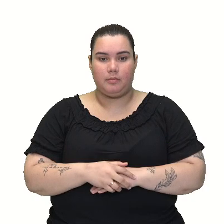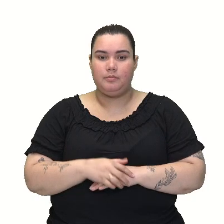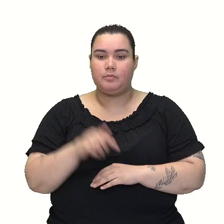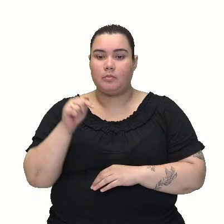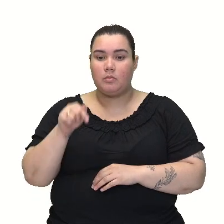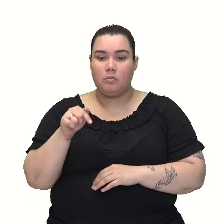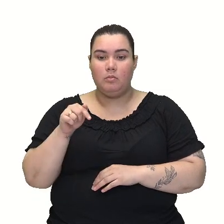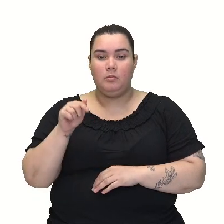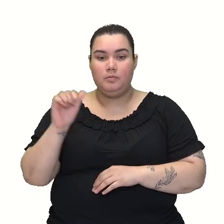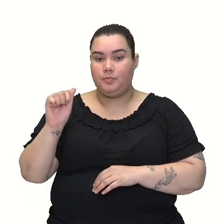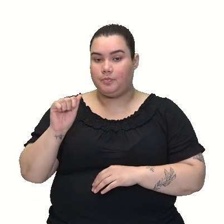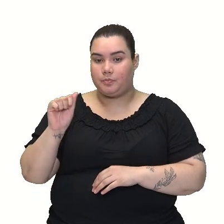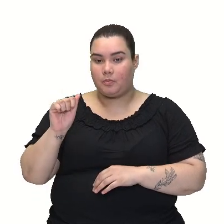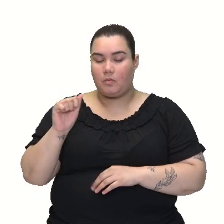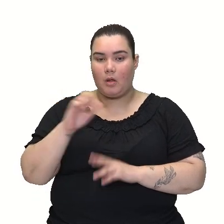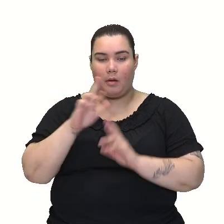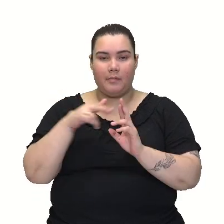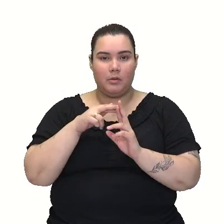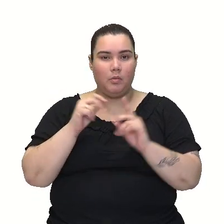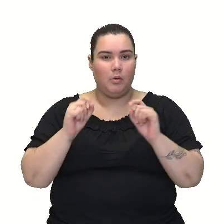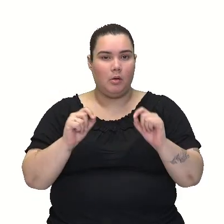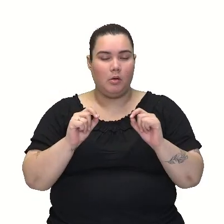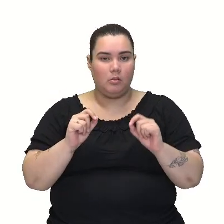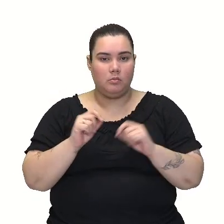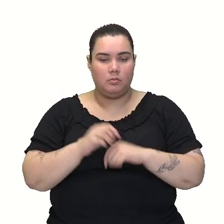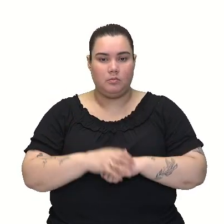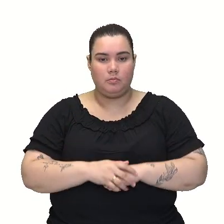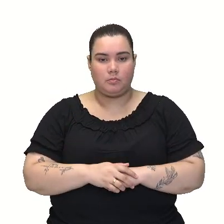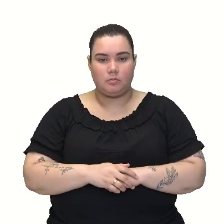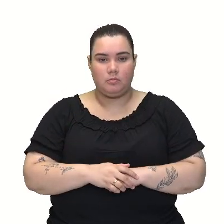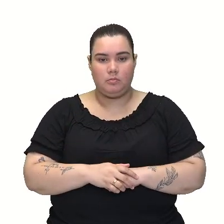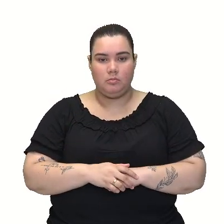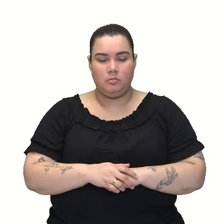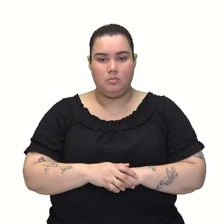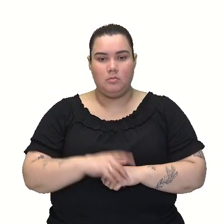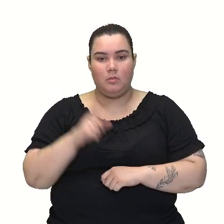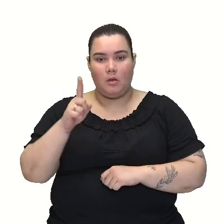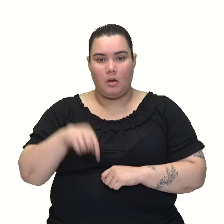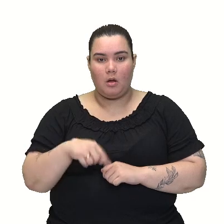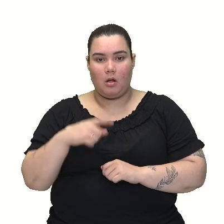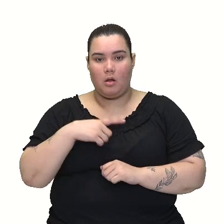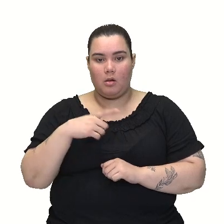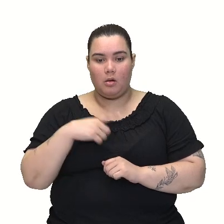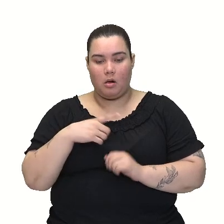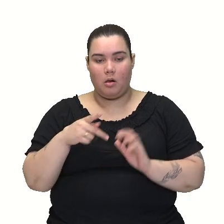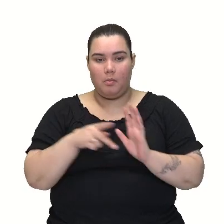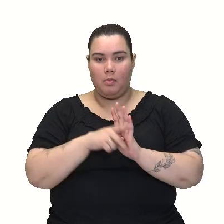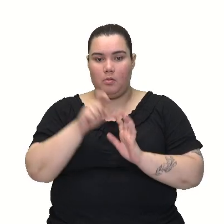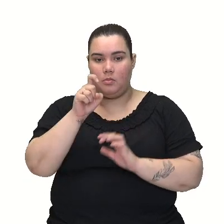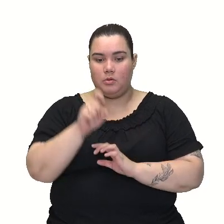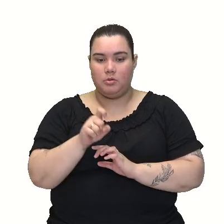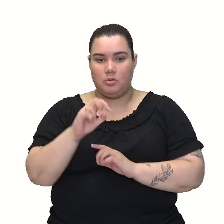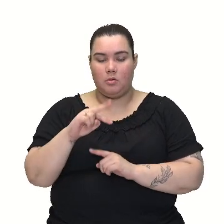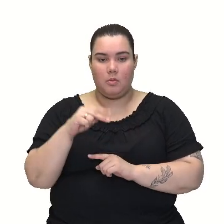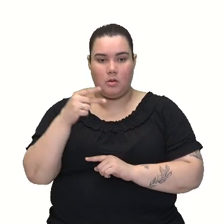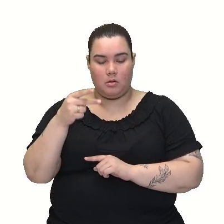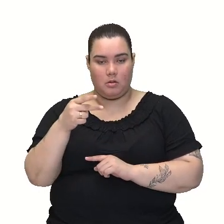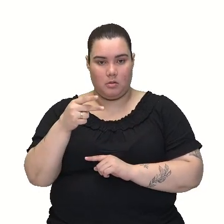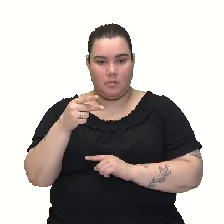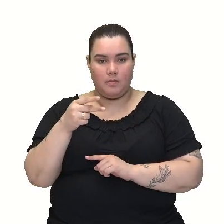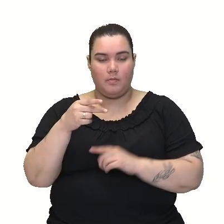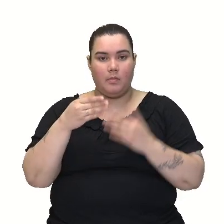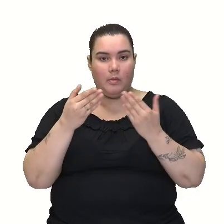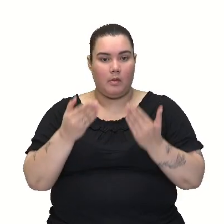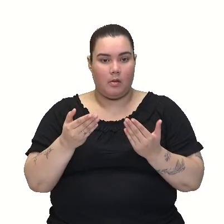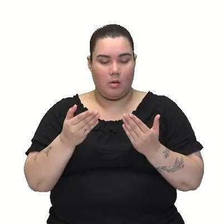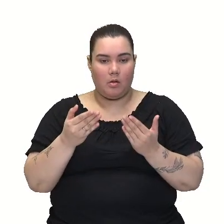a que ele está se referindo é o valor que acompanha esse x ao quadrado aqui, ó. Então, nesse caso,